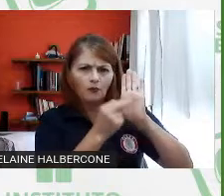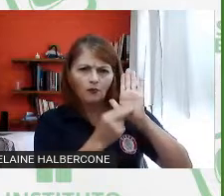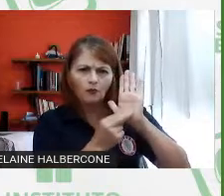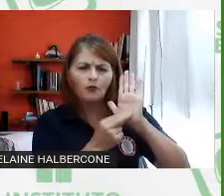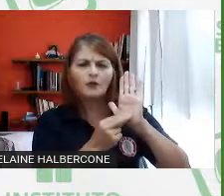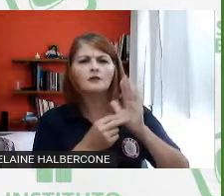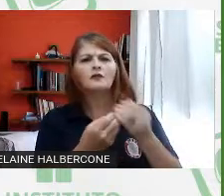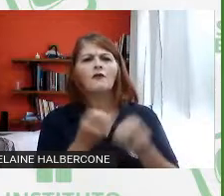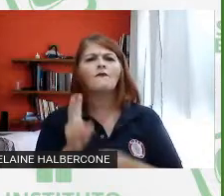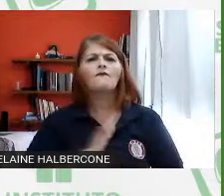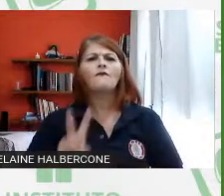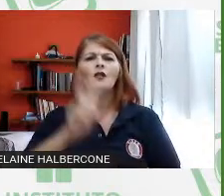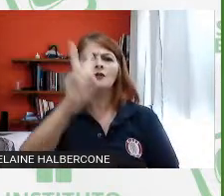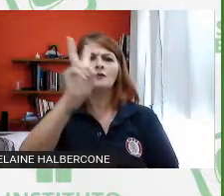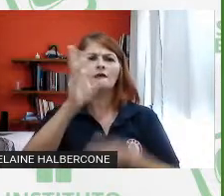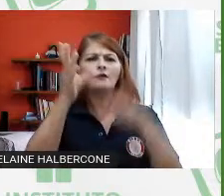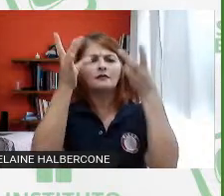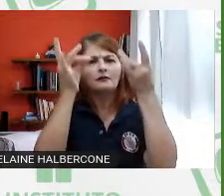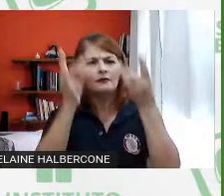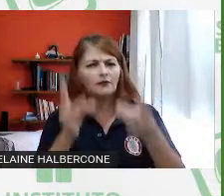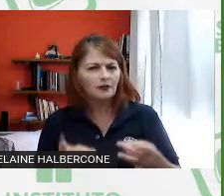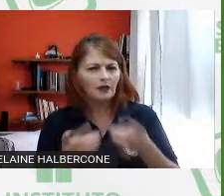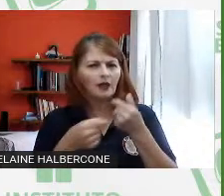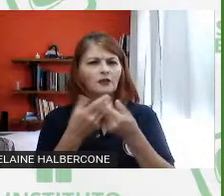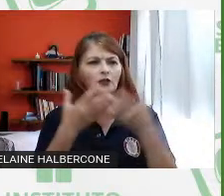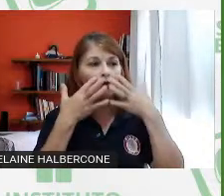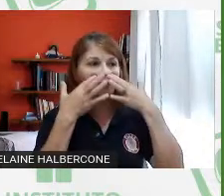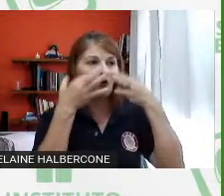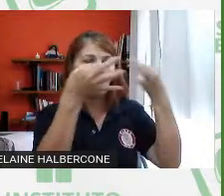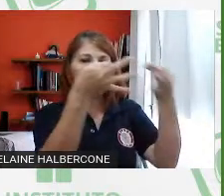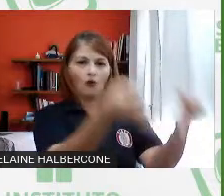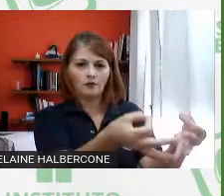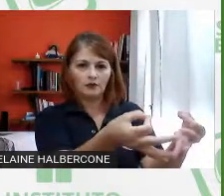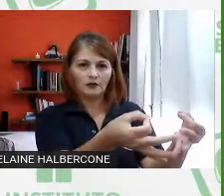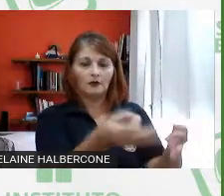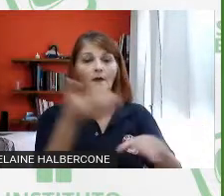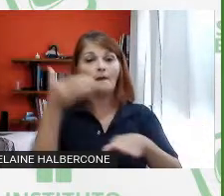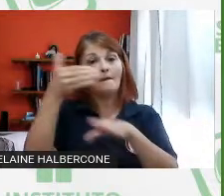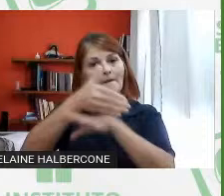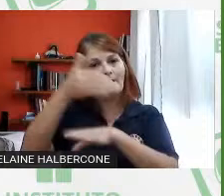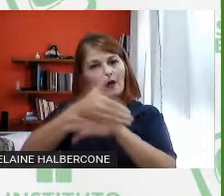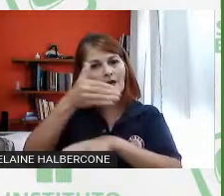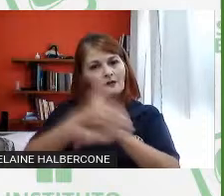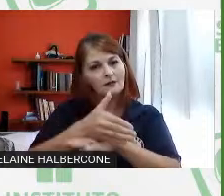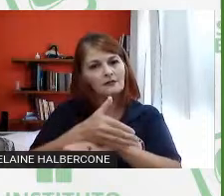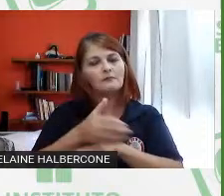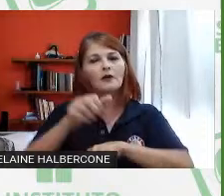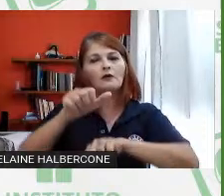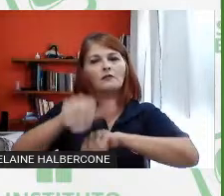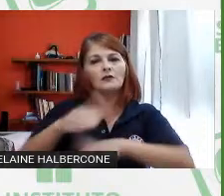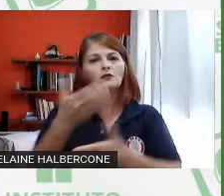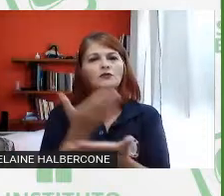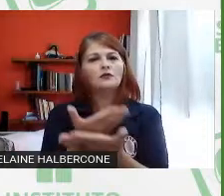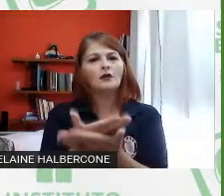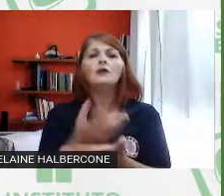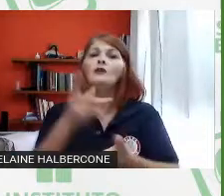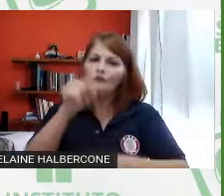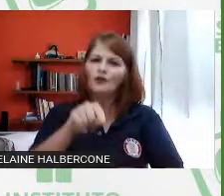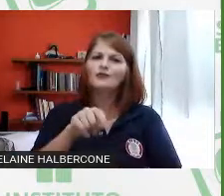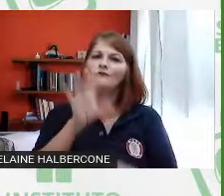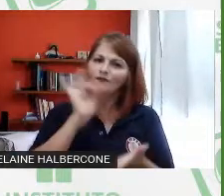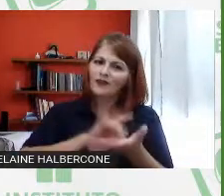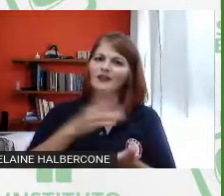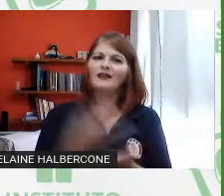valorização das atividades que envolvem observação, participação e regência. E foi justamente isso que aconteceu,